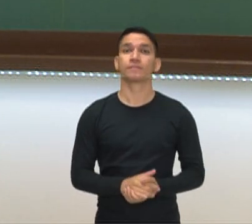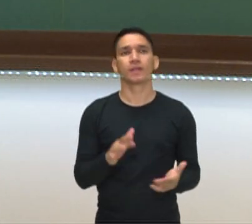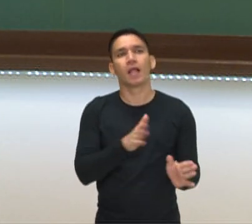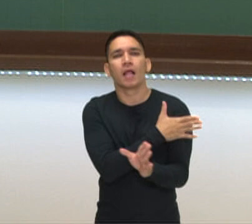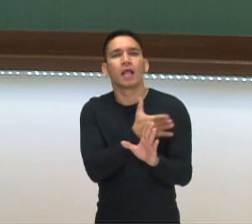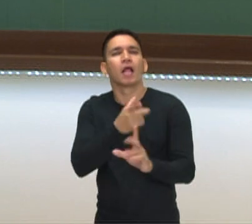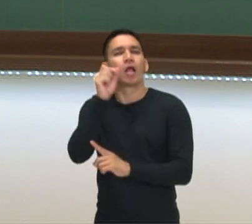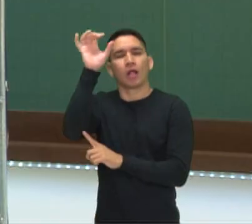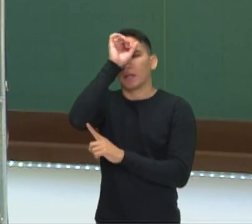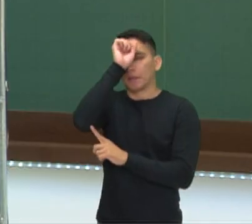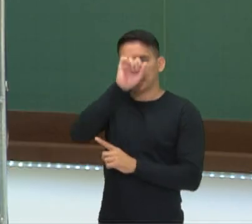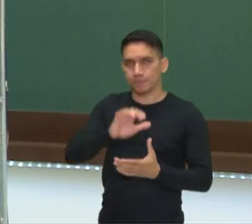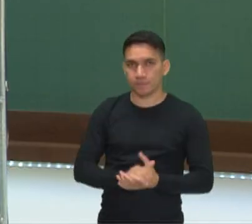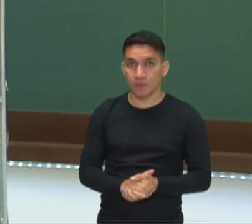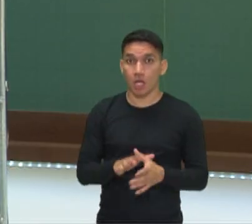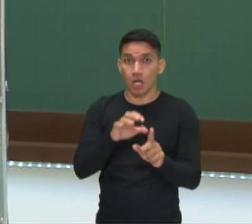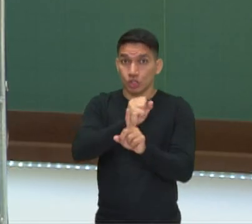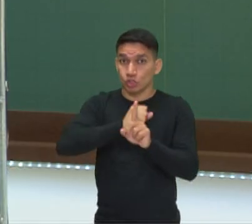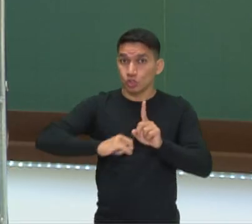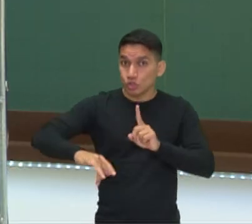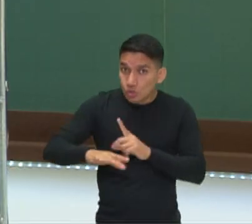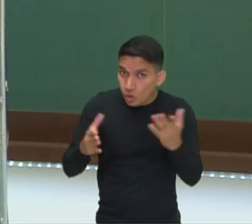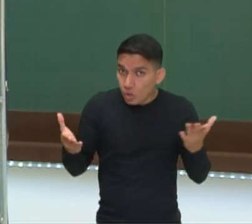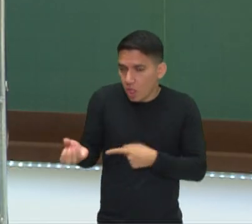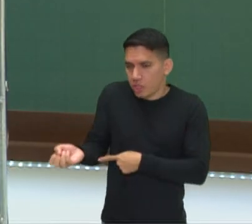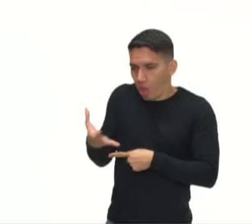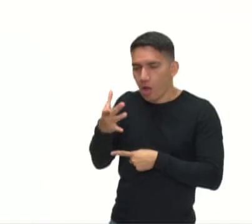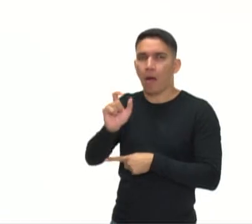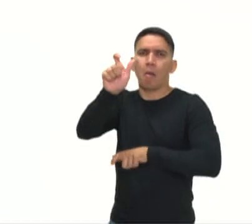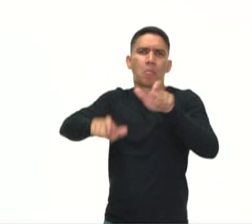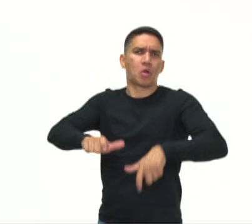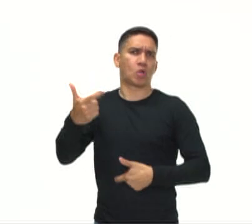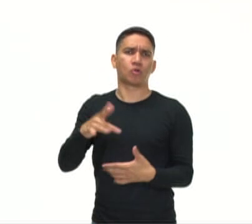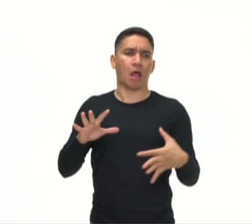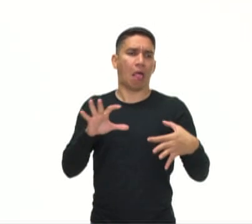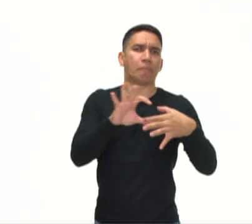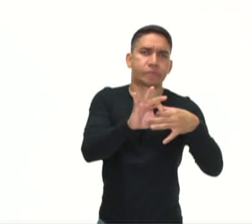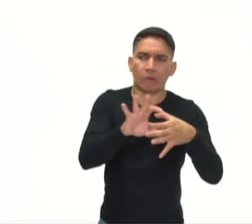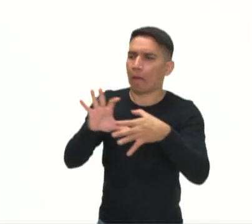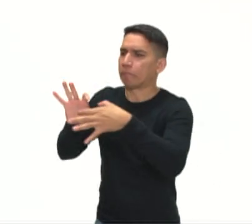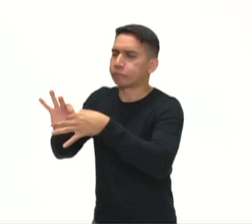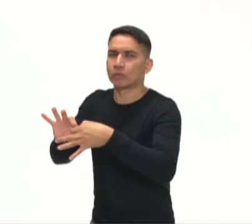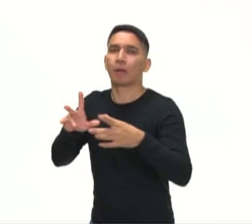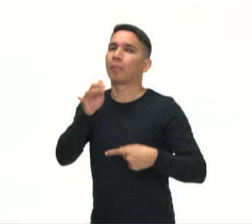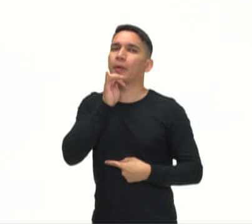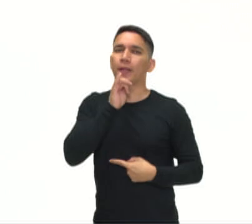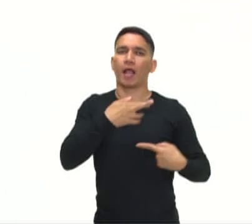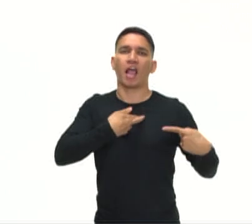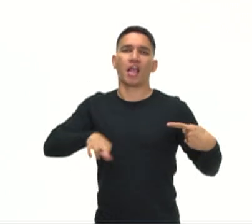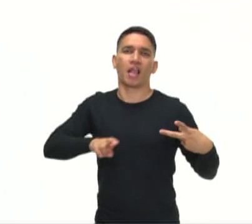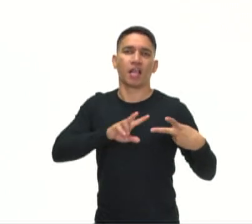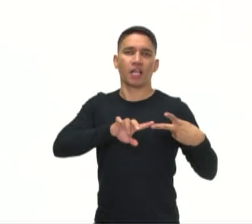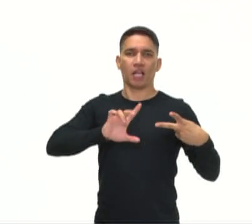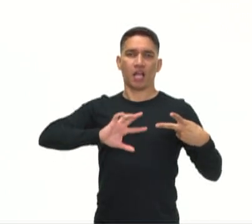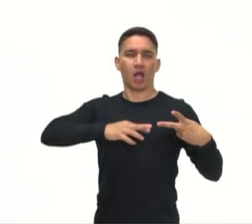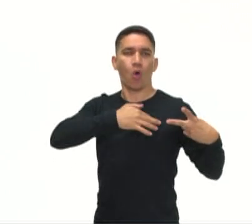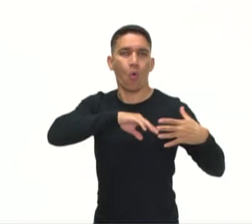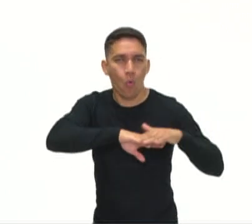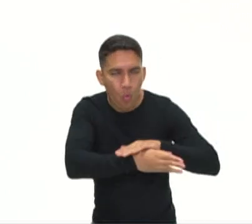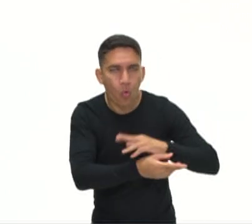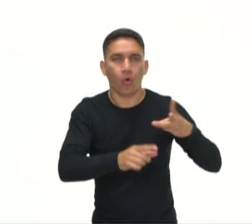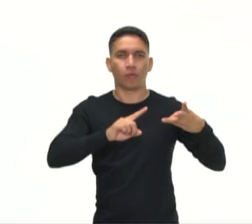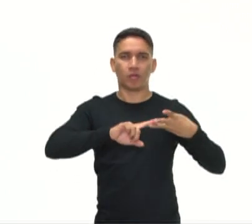Retomando então, nas sociedades modernas, as pessoas não têm tantos vínculos, como as religiões, costumes, tradições, que agora